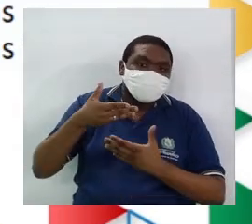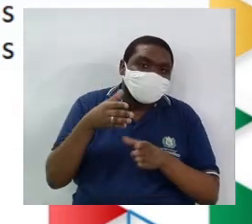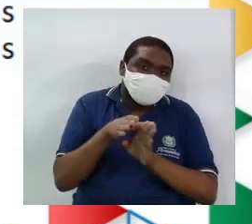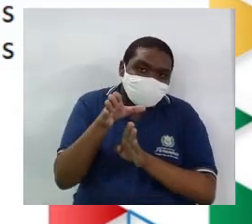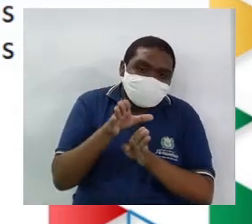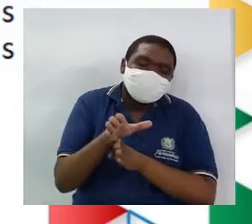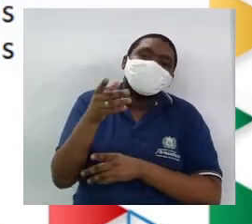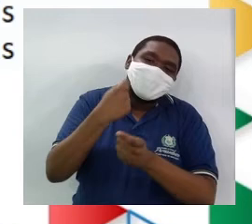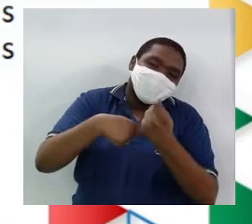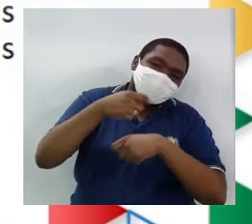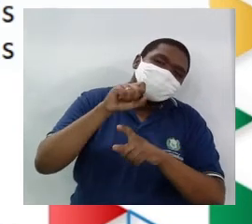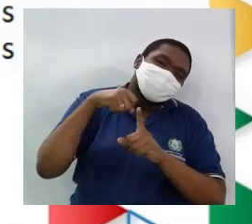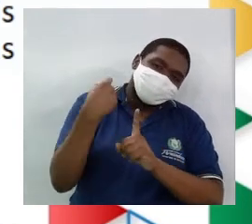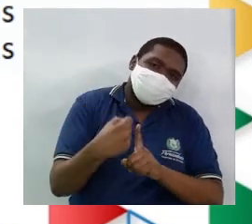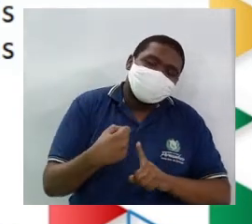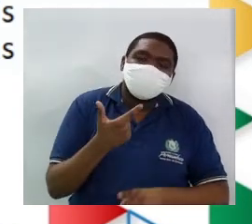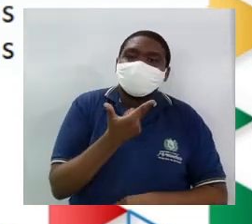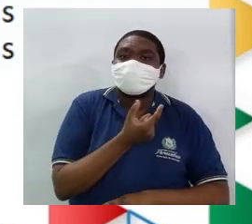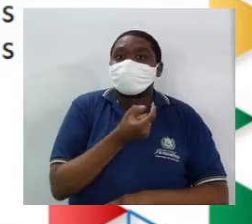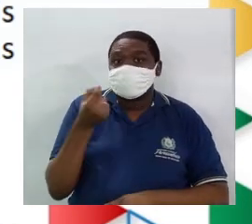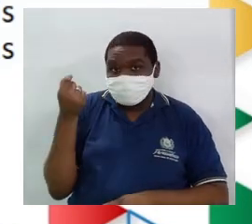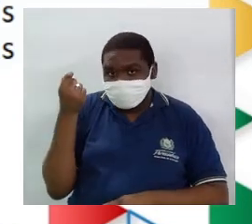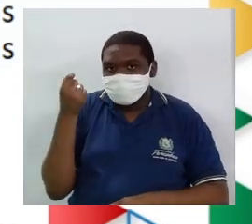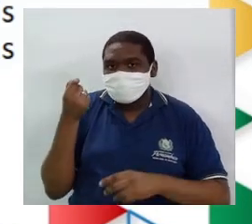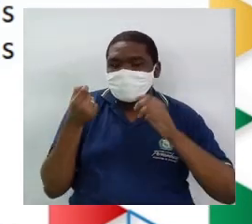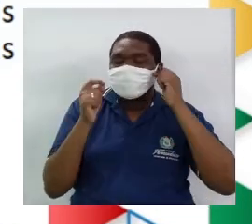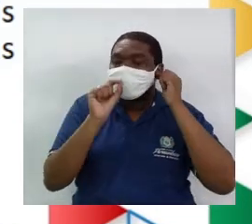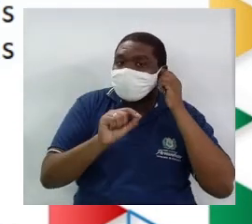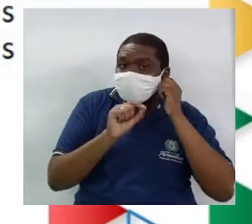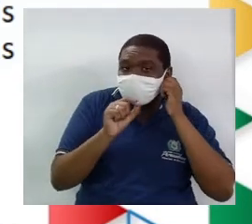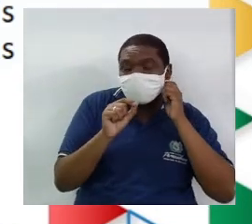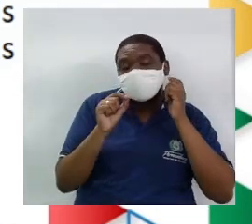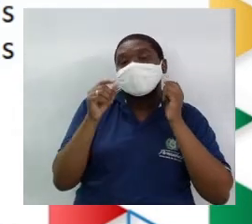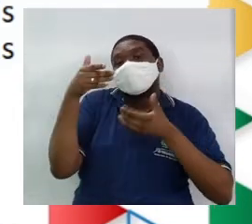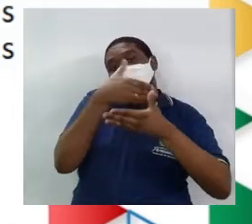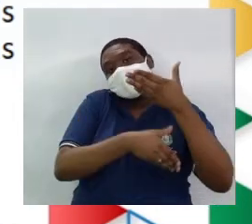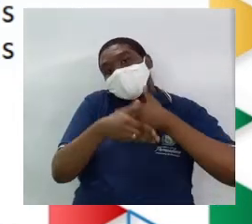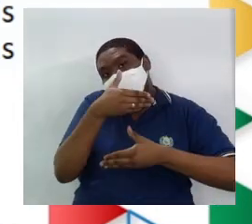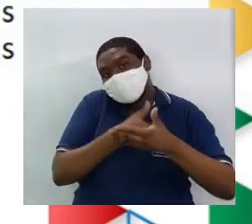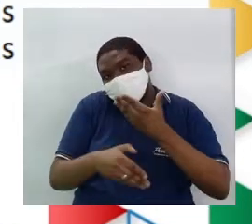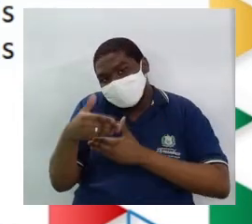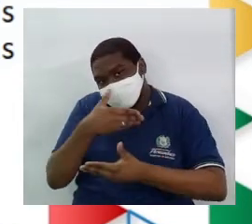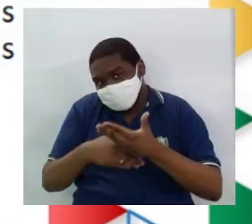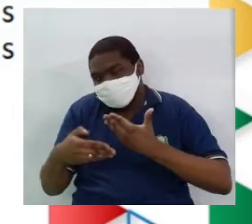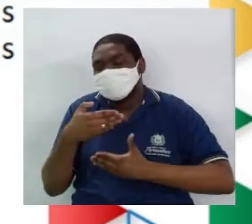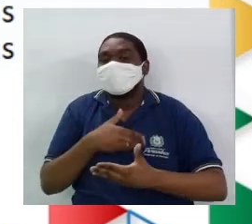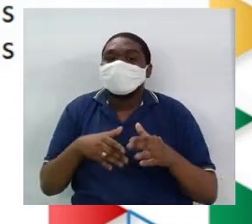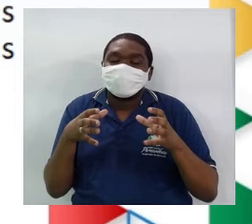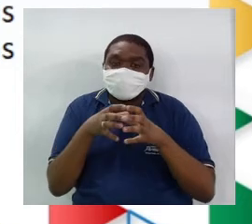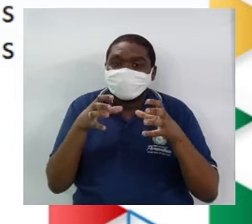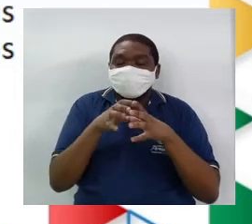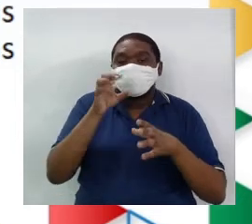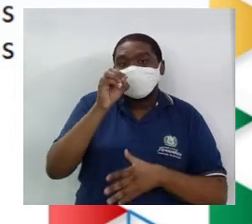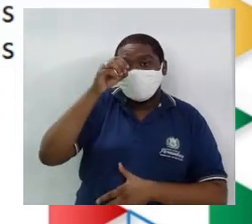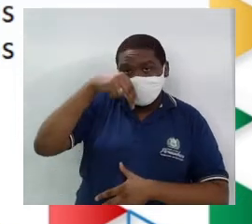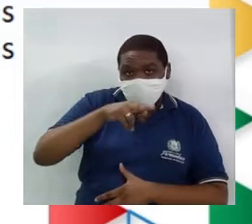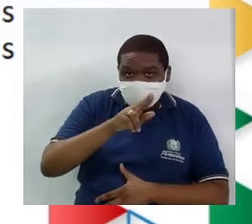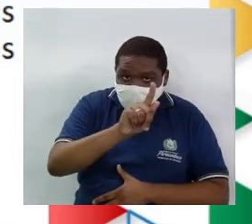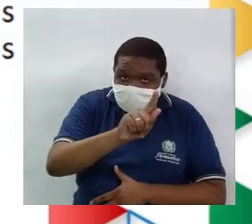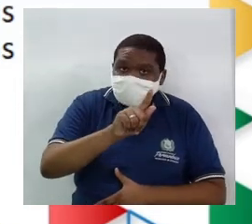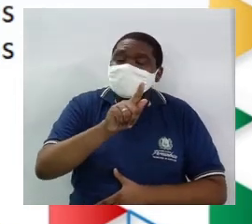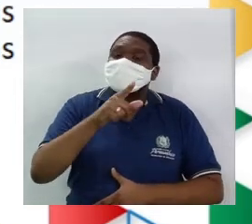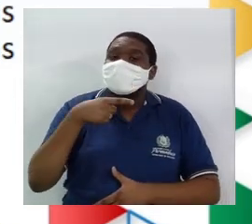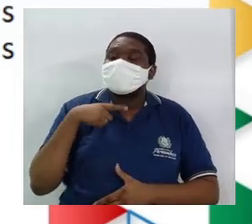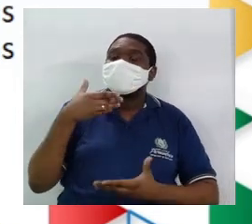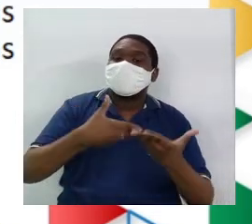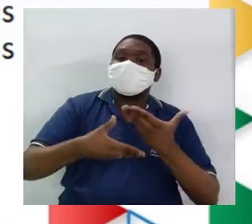Econômico e Social. E em 2000 passou a integrar a Conferência das ONGs com relação